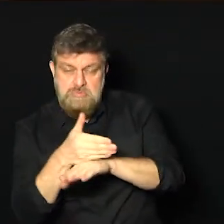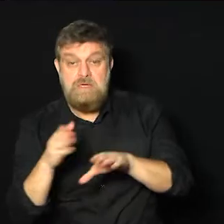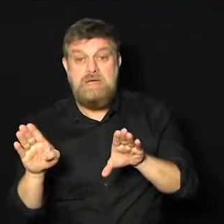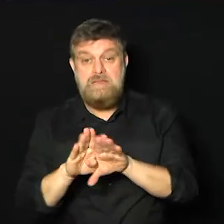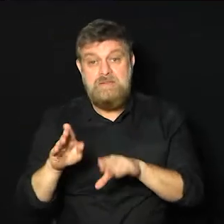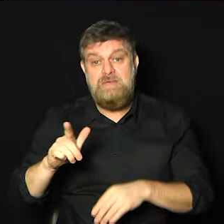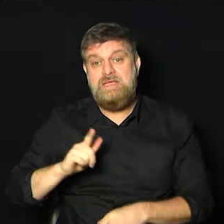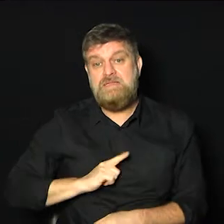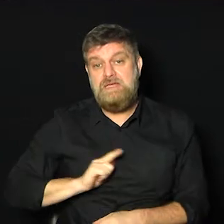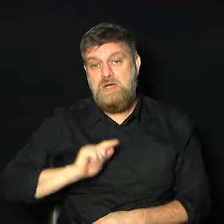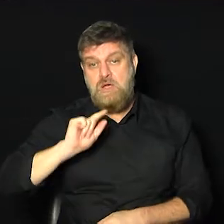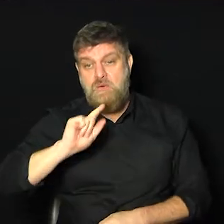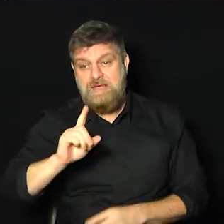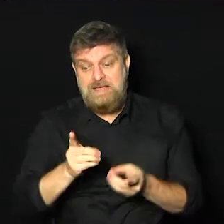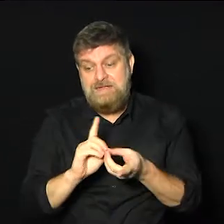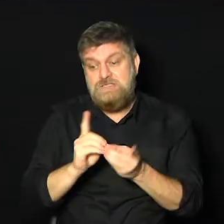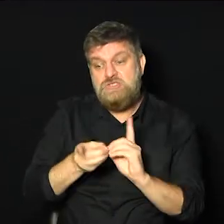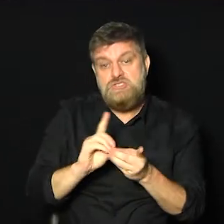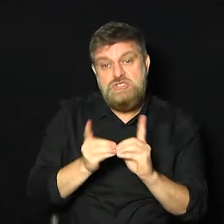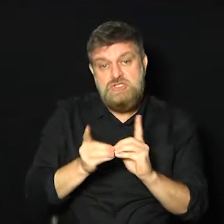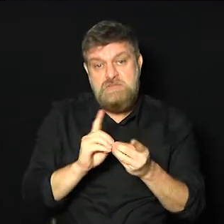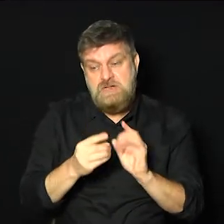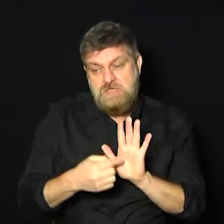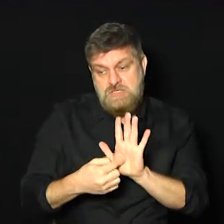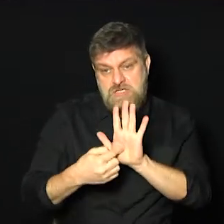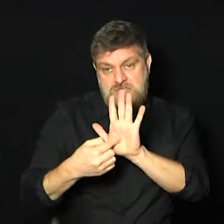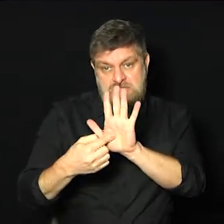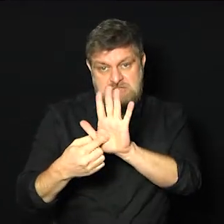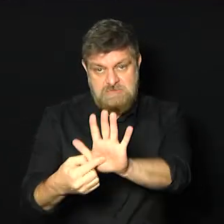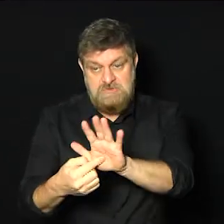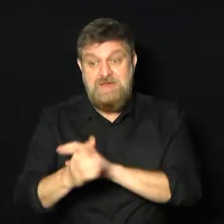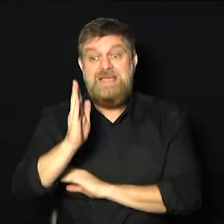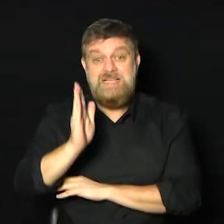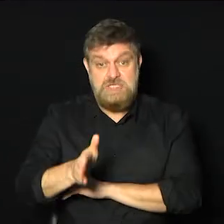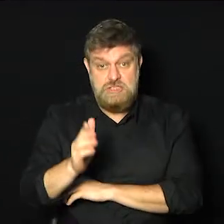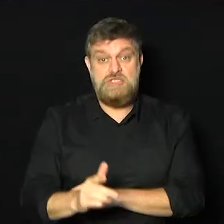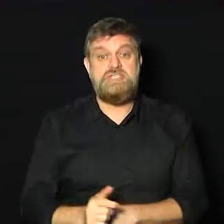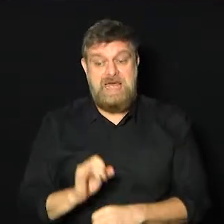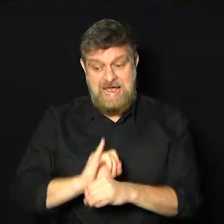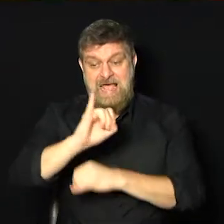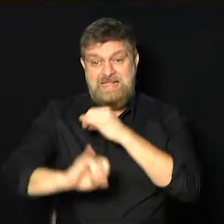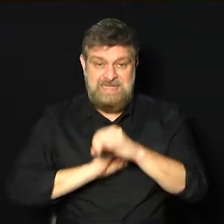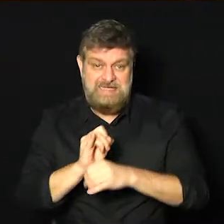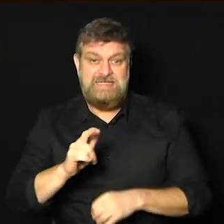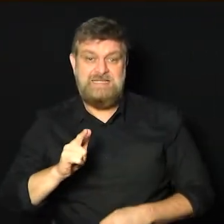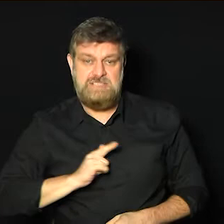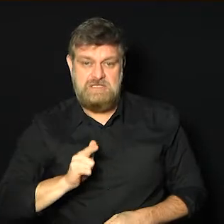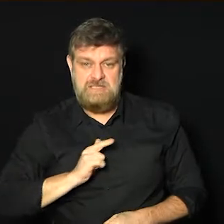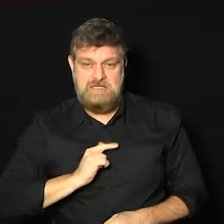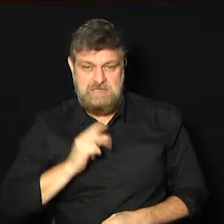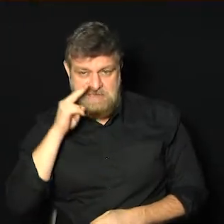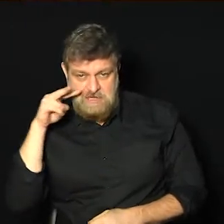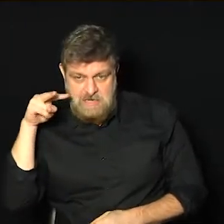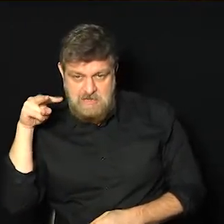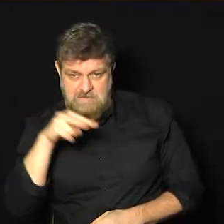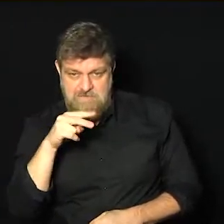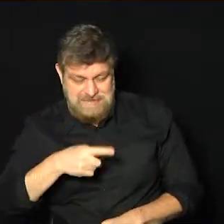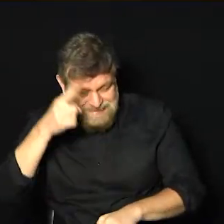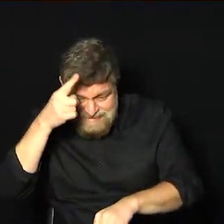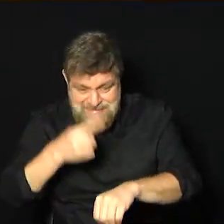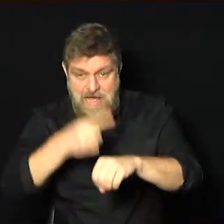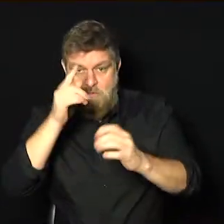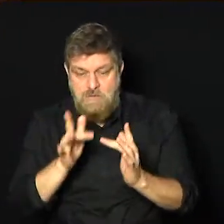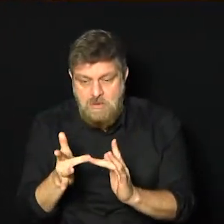oferecer dinâmicas, de reproduzir dinâmicas já presentes na internet, que é a transparência e o imediatismo